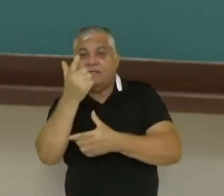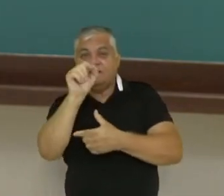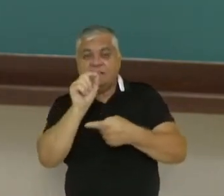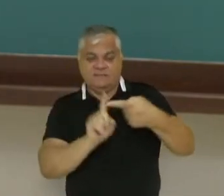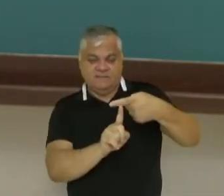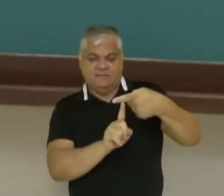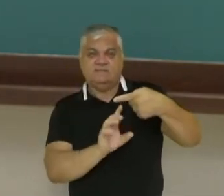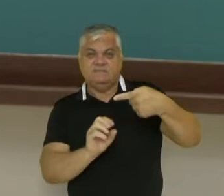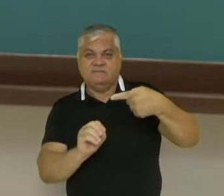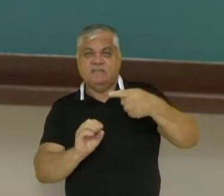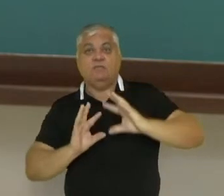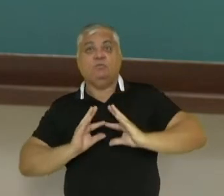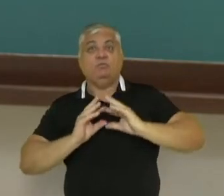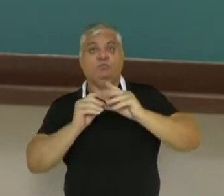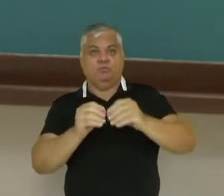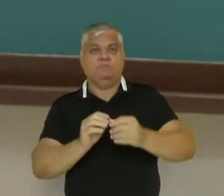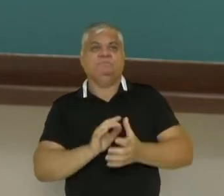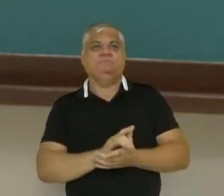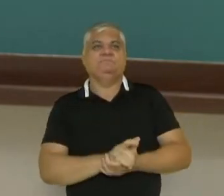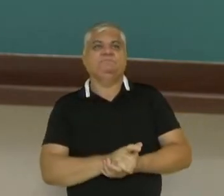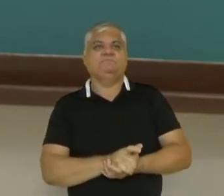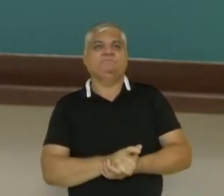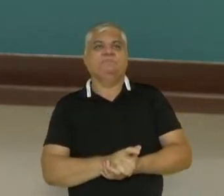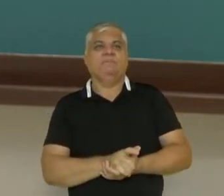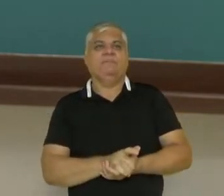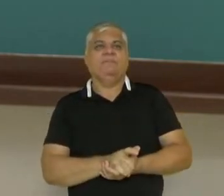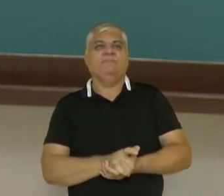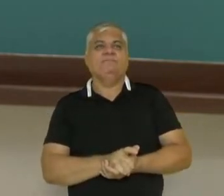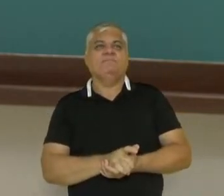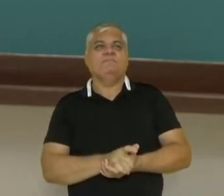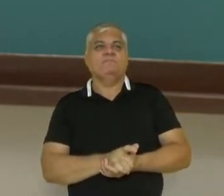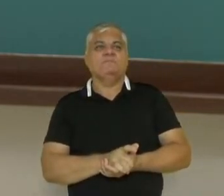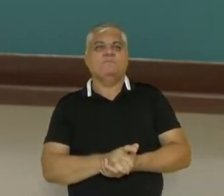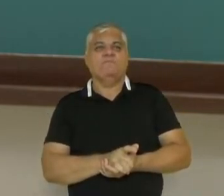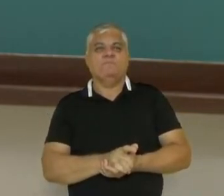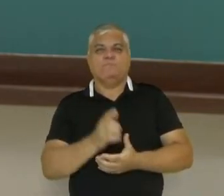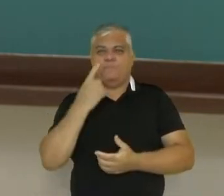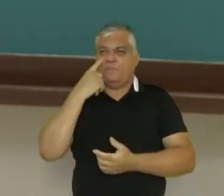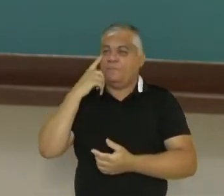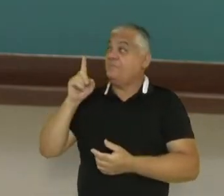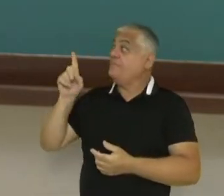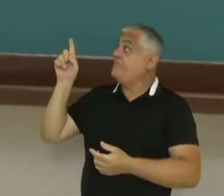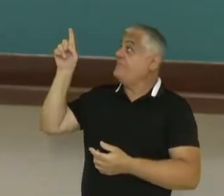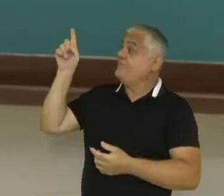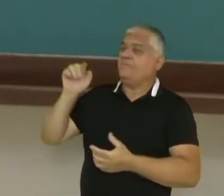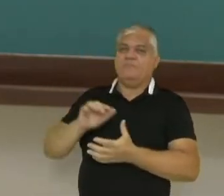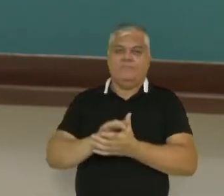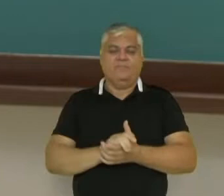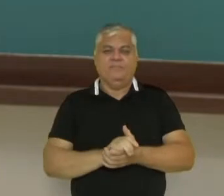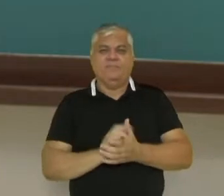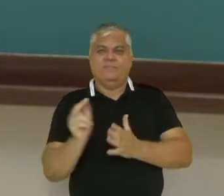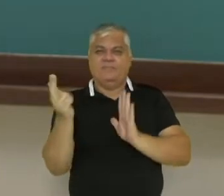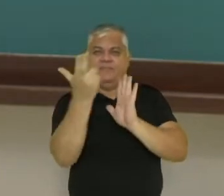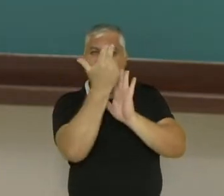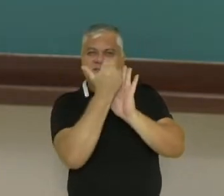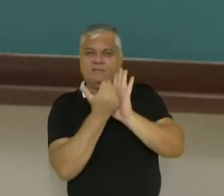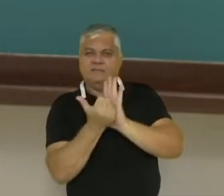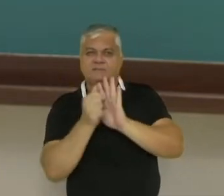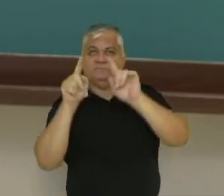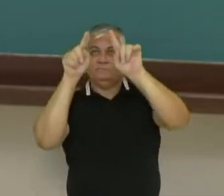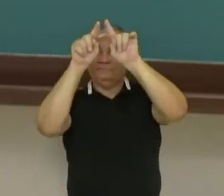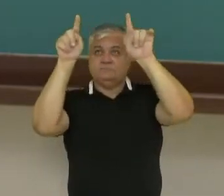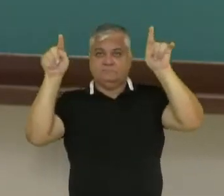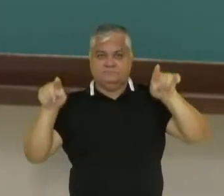100? É o todo, 10%. Bom, dá uma olhada nesse infográfico. O que é um infográfico? É um gráfico que